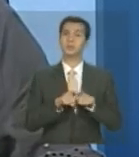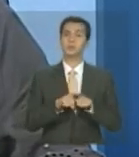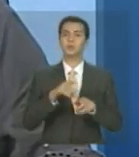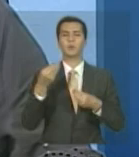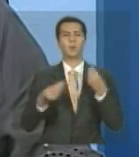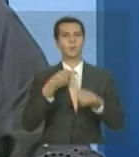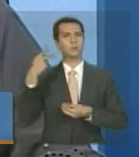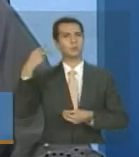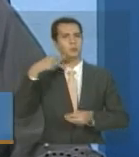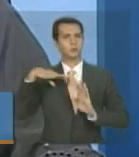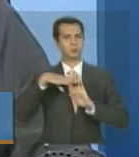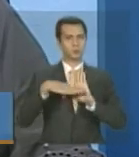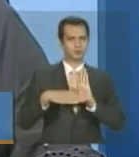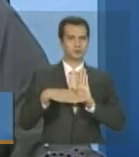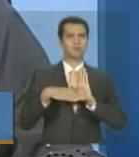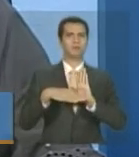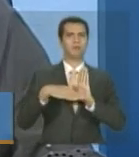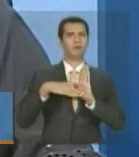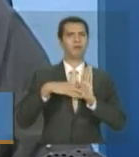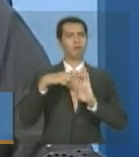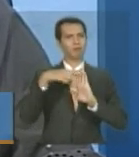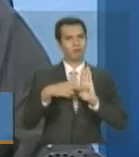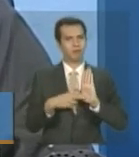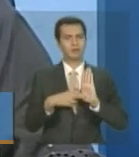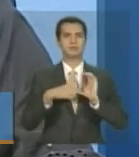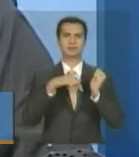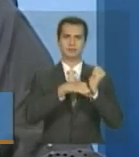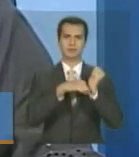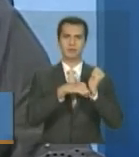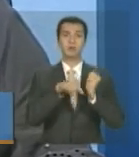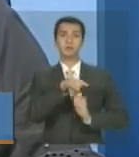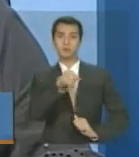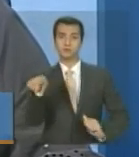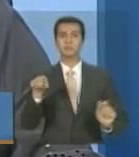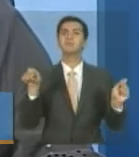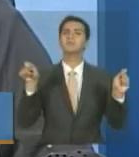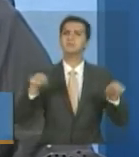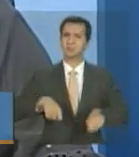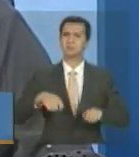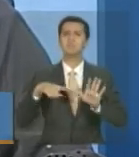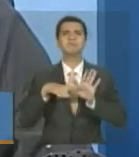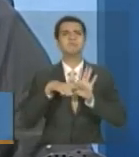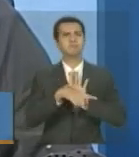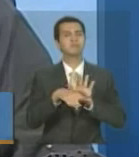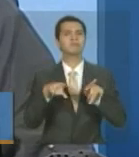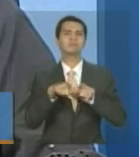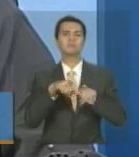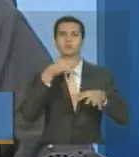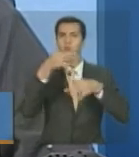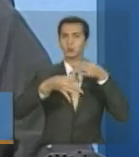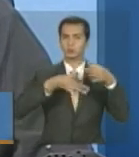pode participar enviando perguntas e sugestões para os telefones. Código operadora